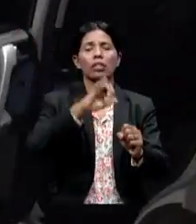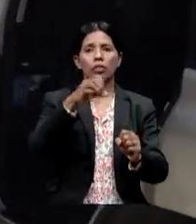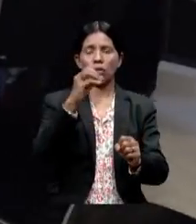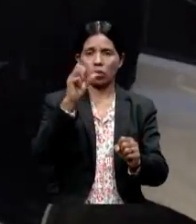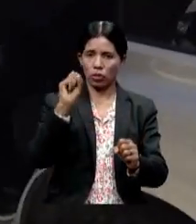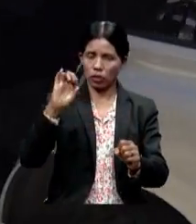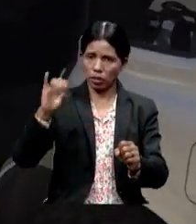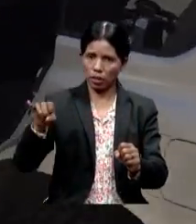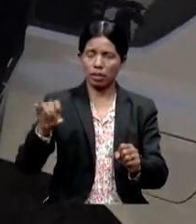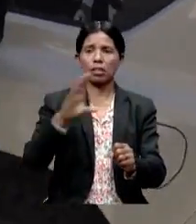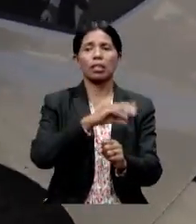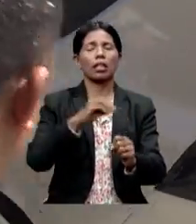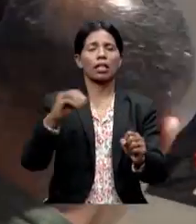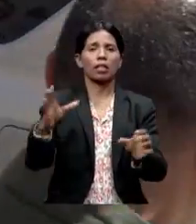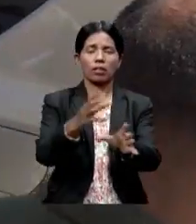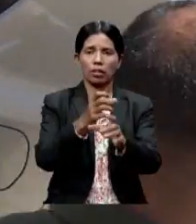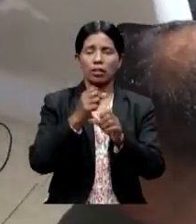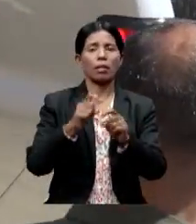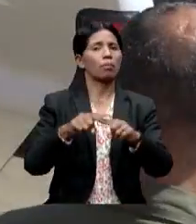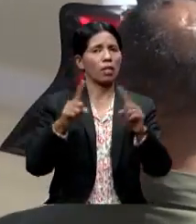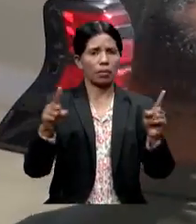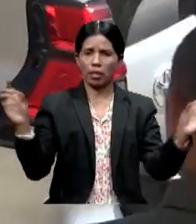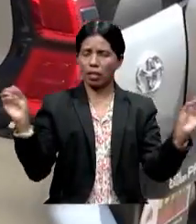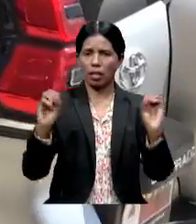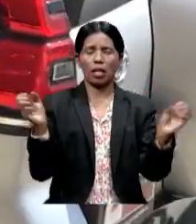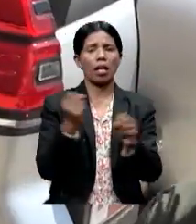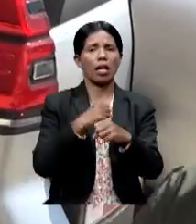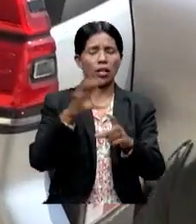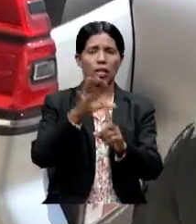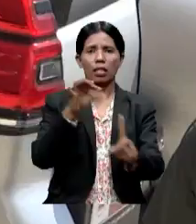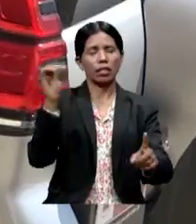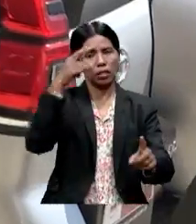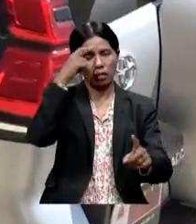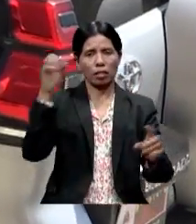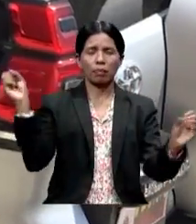a assumir CNAR comissário CAC, mas ela consegue a eleição também